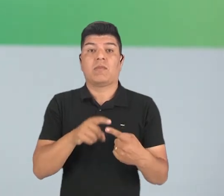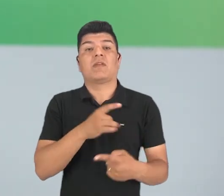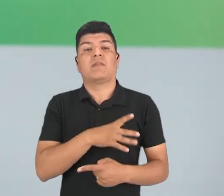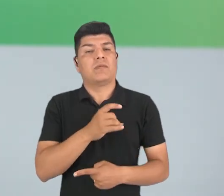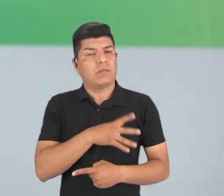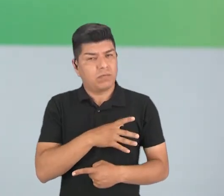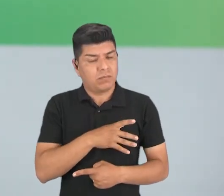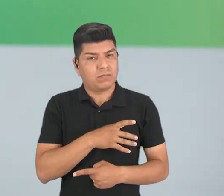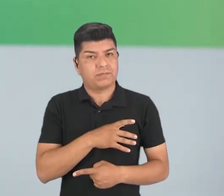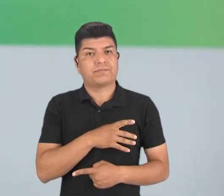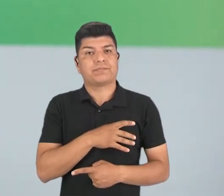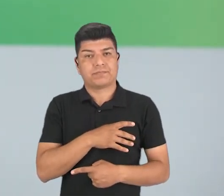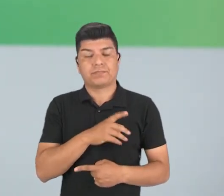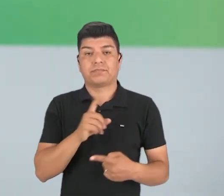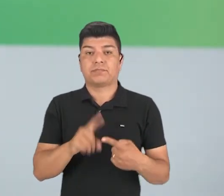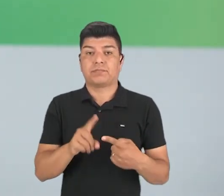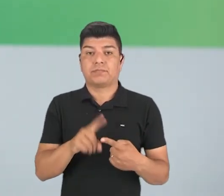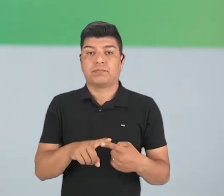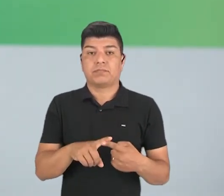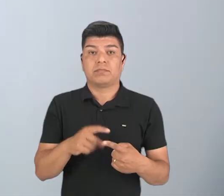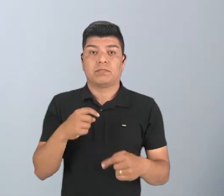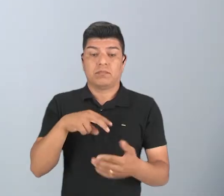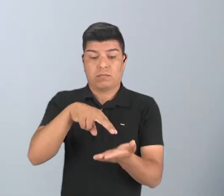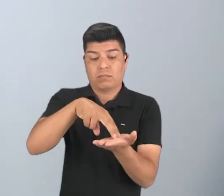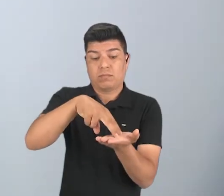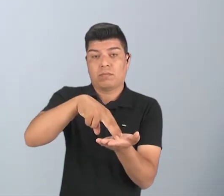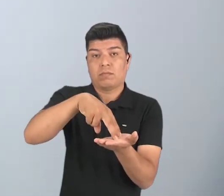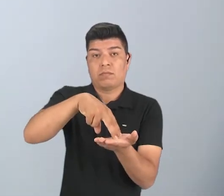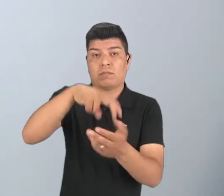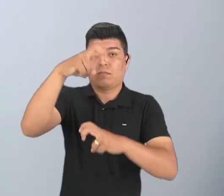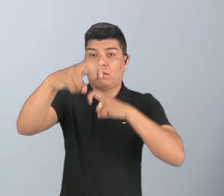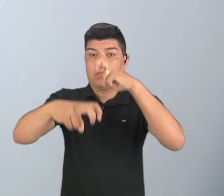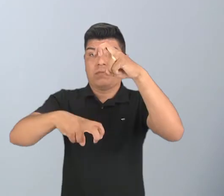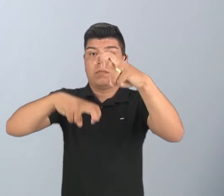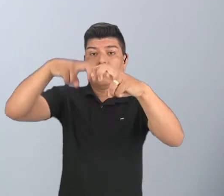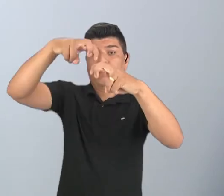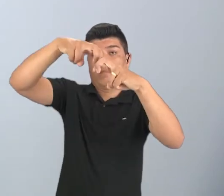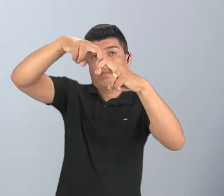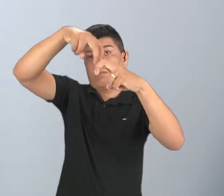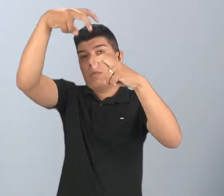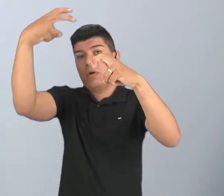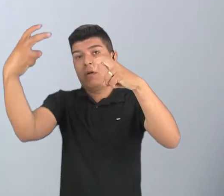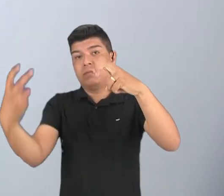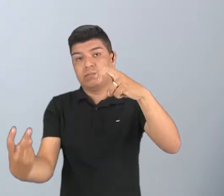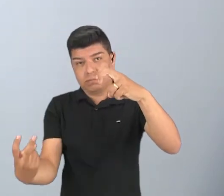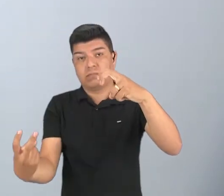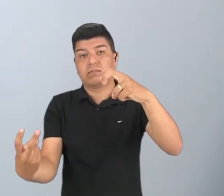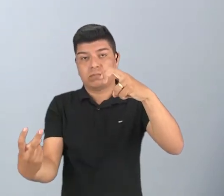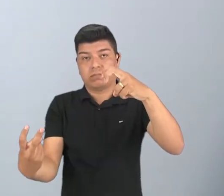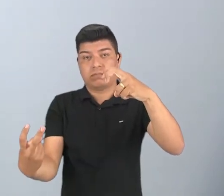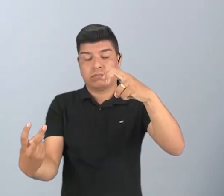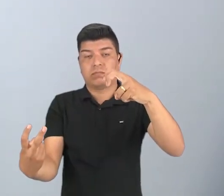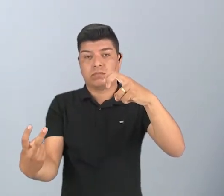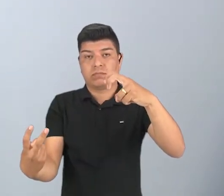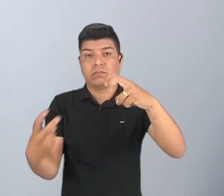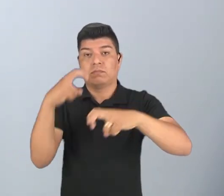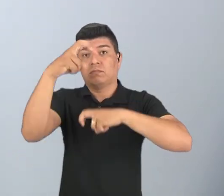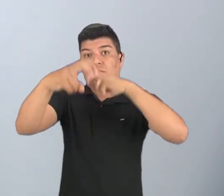estava com medo, ela acaba por saltar da roda gigante e aí Por ela saltar,